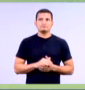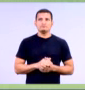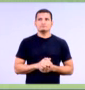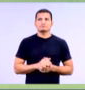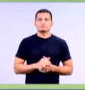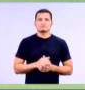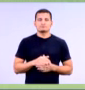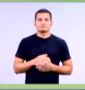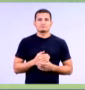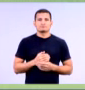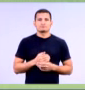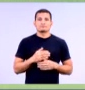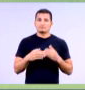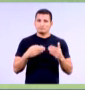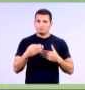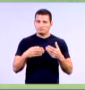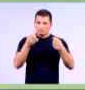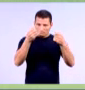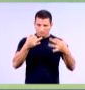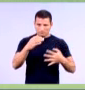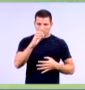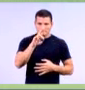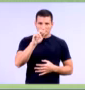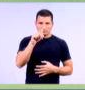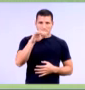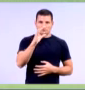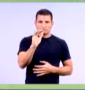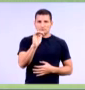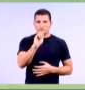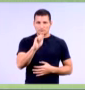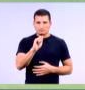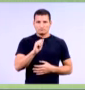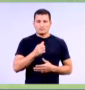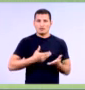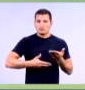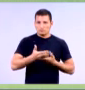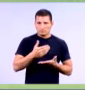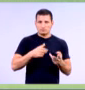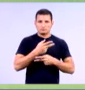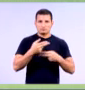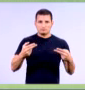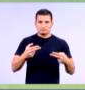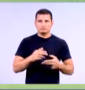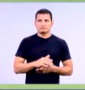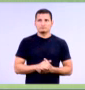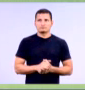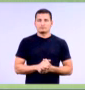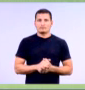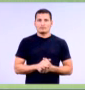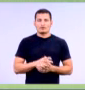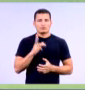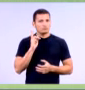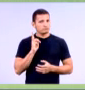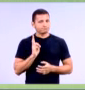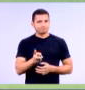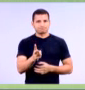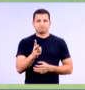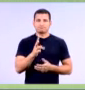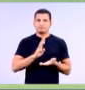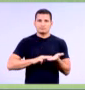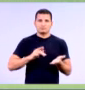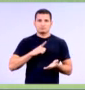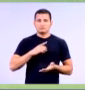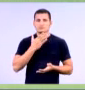de herança, né? Quando a gente for falar de relacionamento entre objetos. Todo método, gente, ele tem